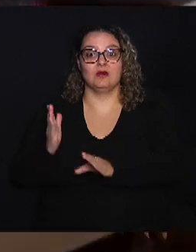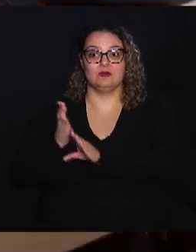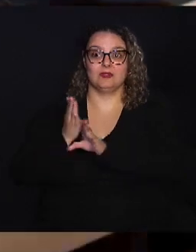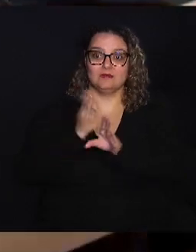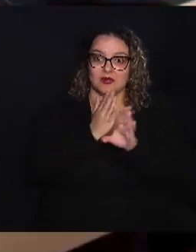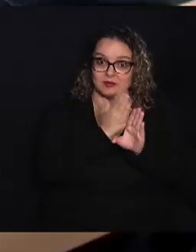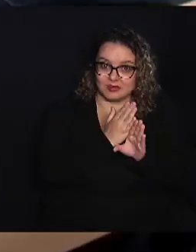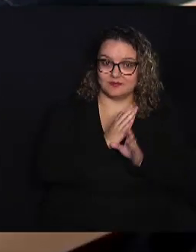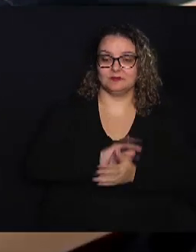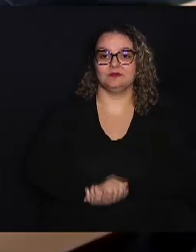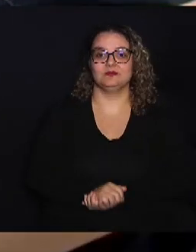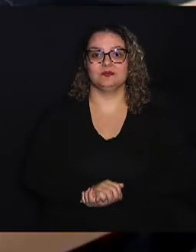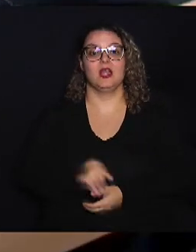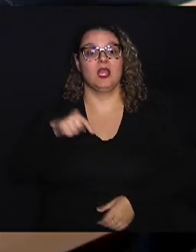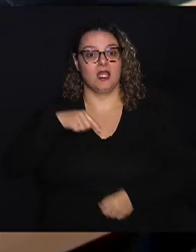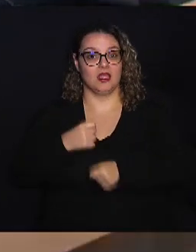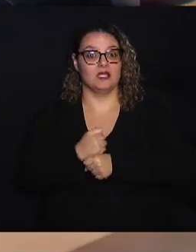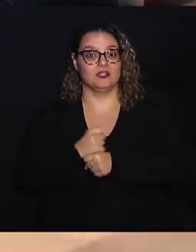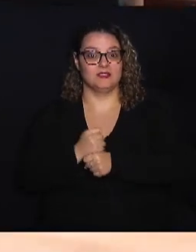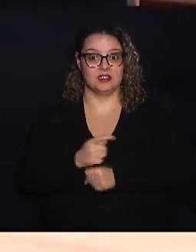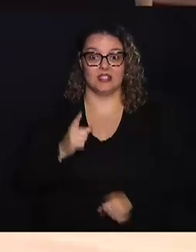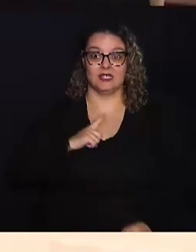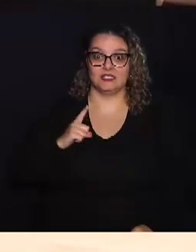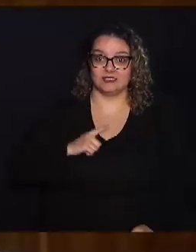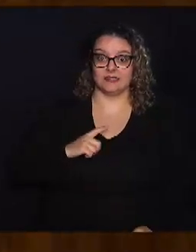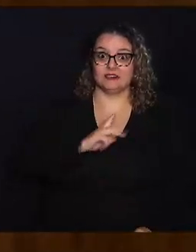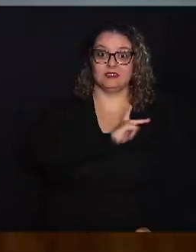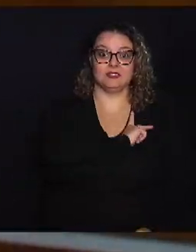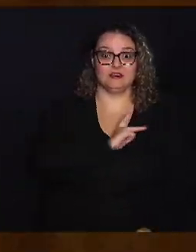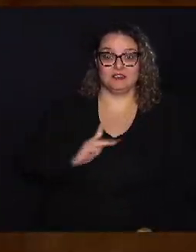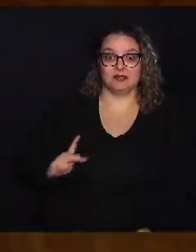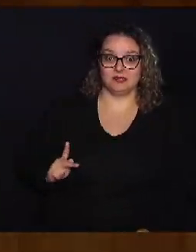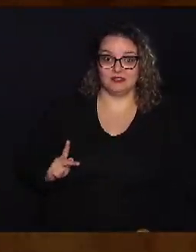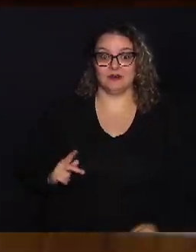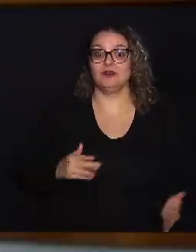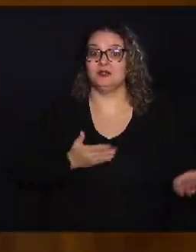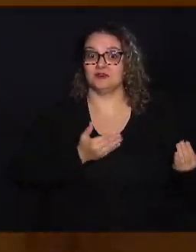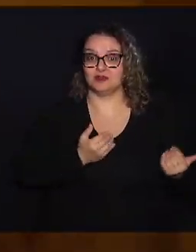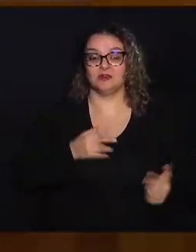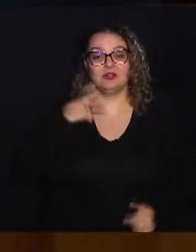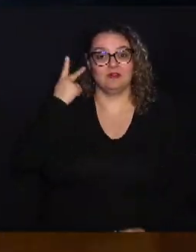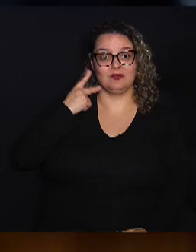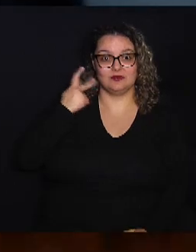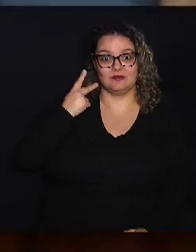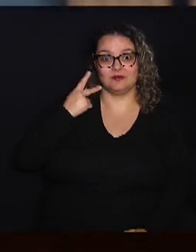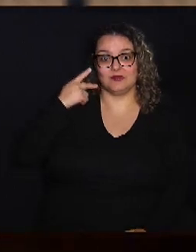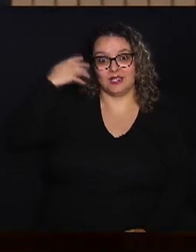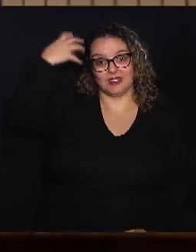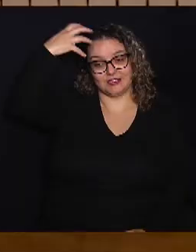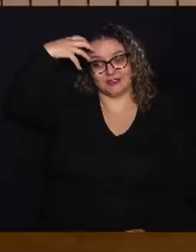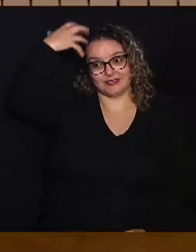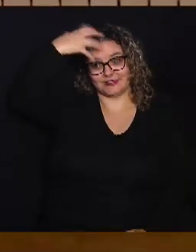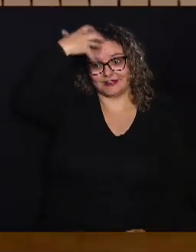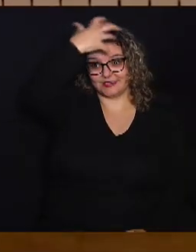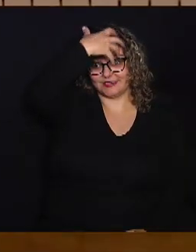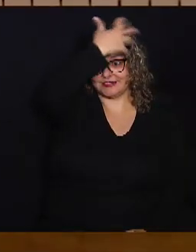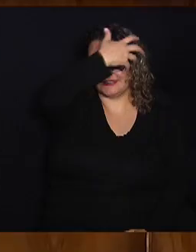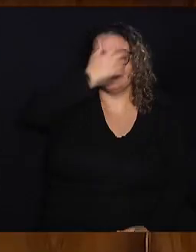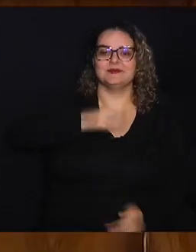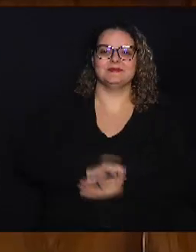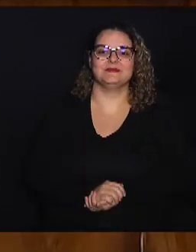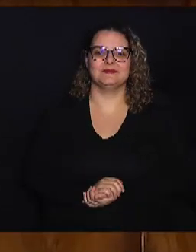encontros. Neste ano, ela teve como presidente o jovem vereador Guilherme de Moraes,